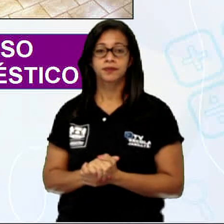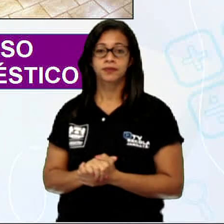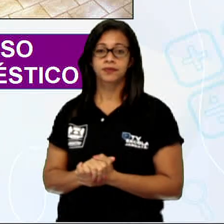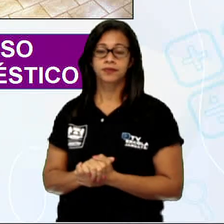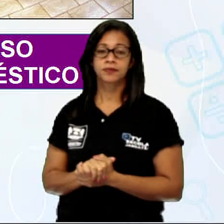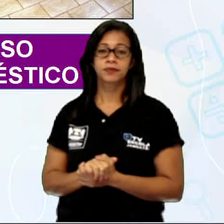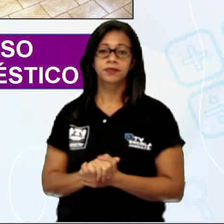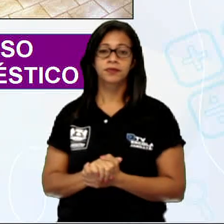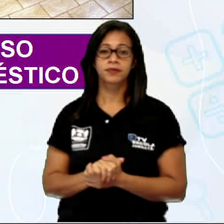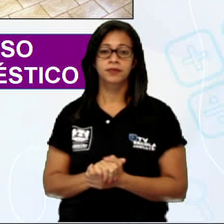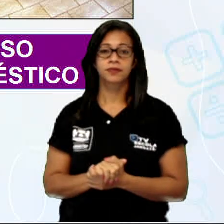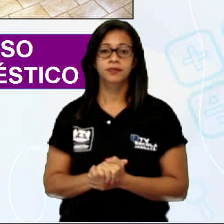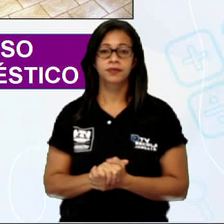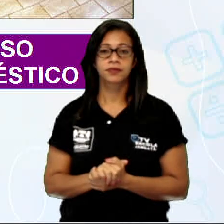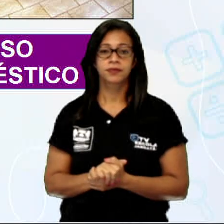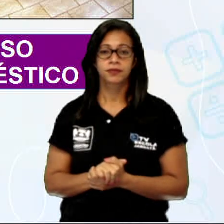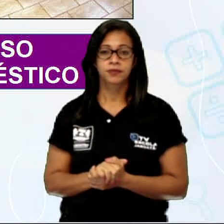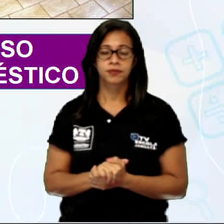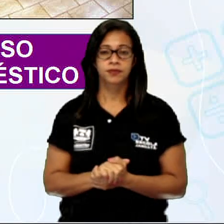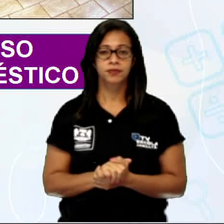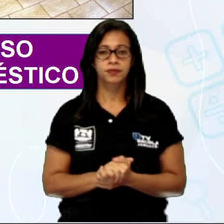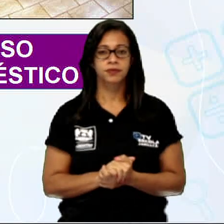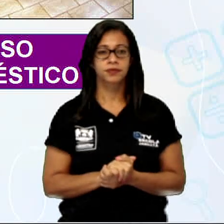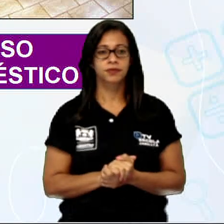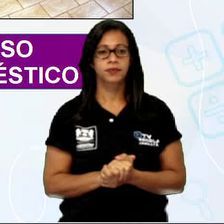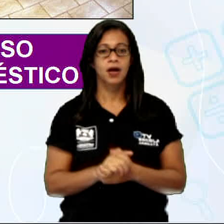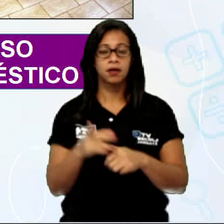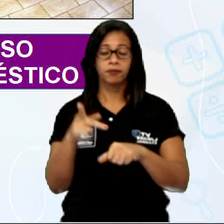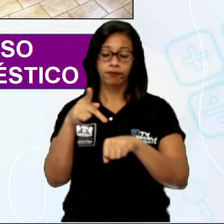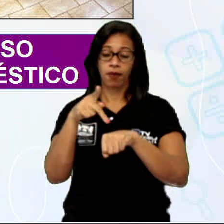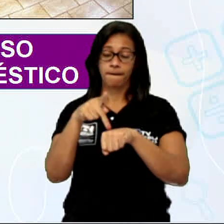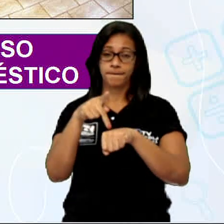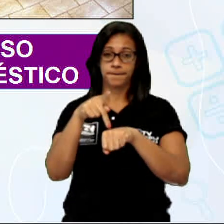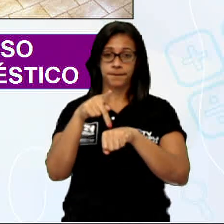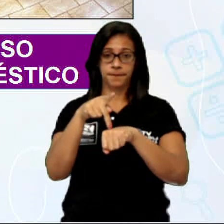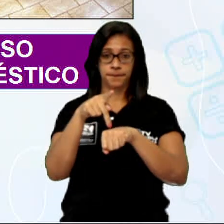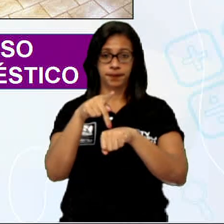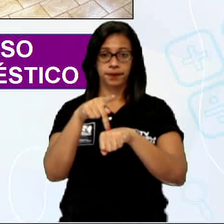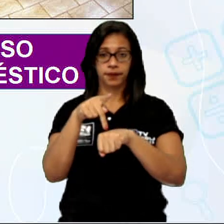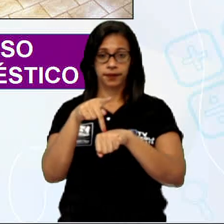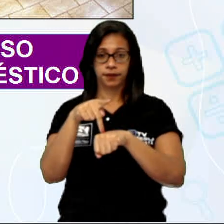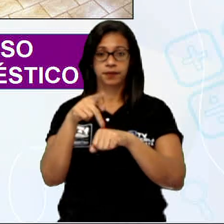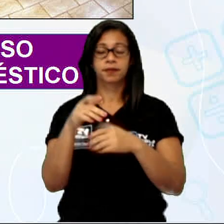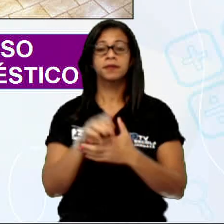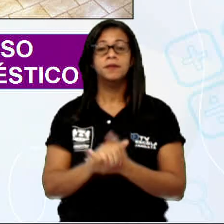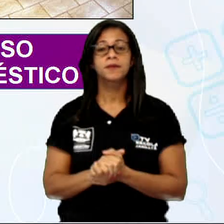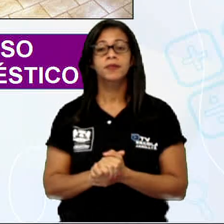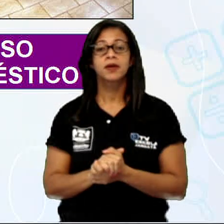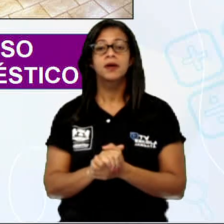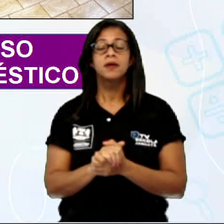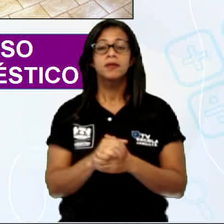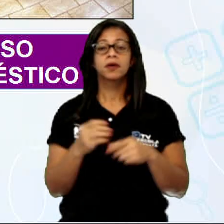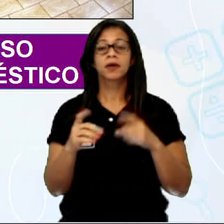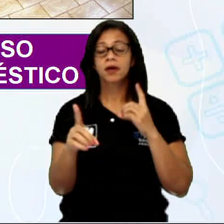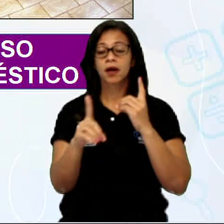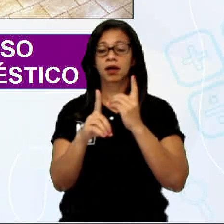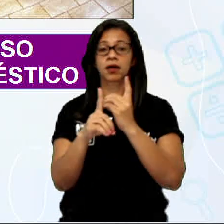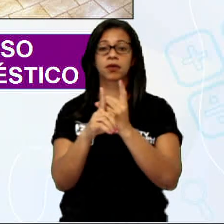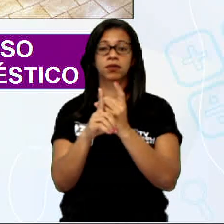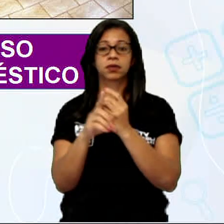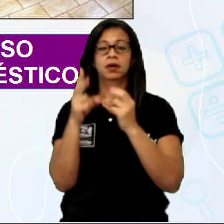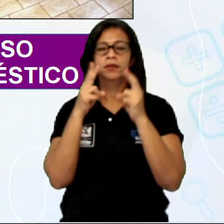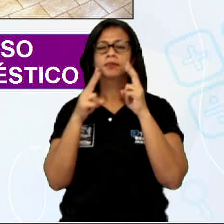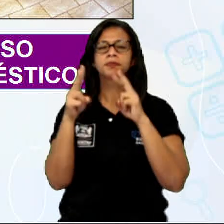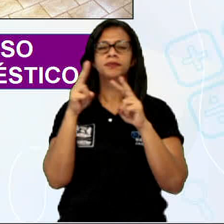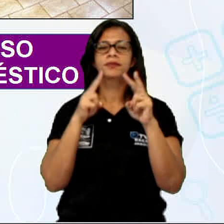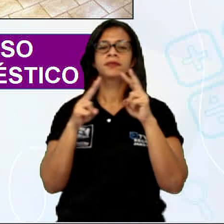sedimentar não, desculpa. É uma rocha metamórfica, certo? Que é encontrada, observe aí a